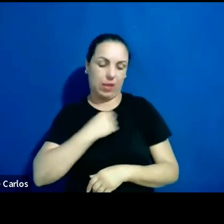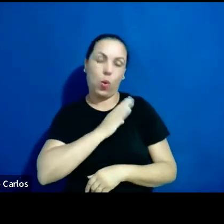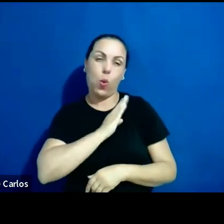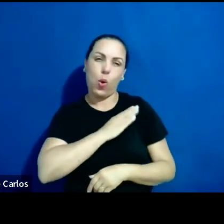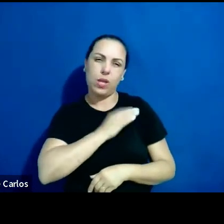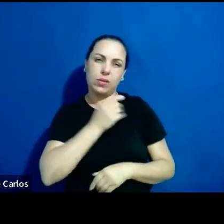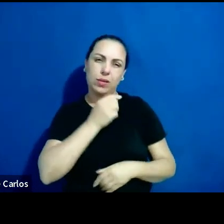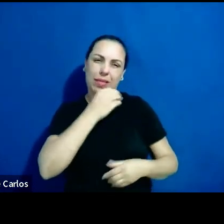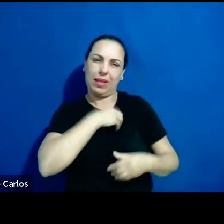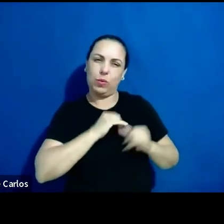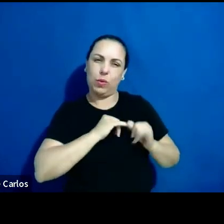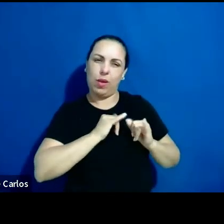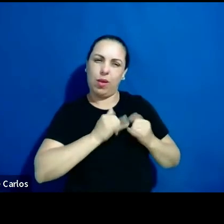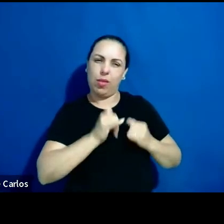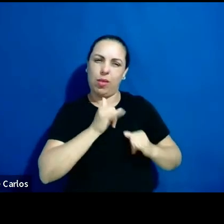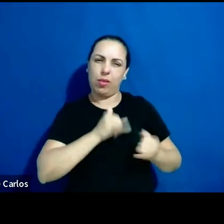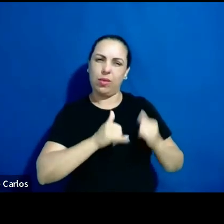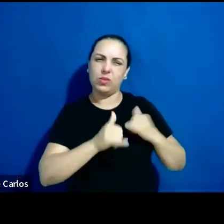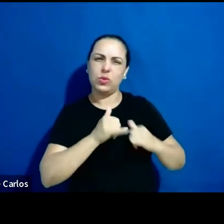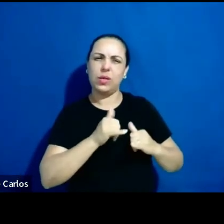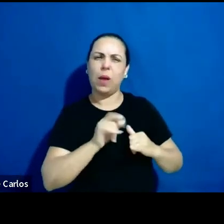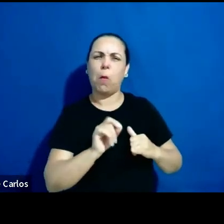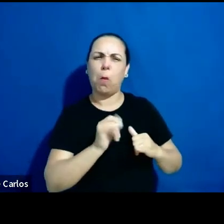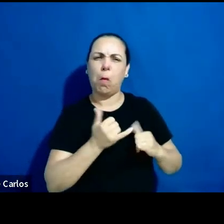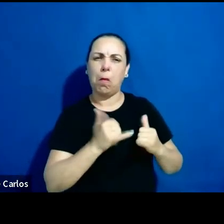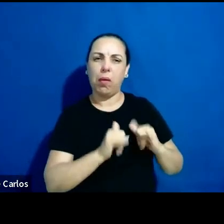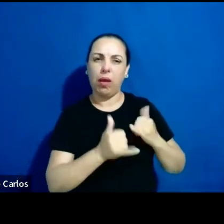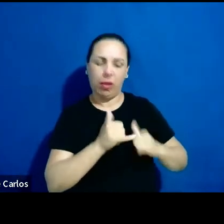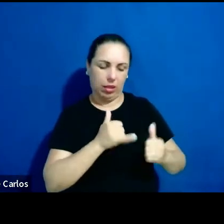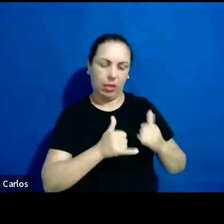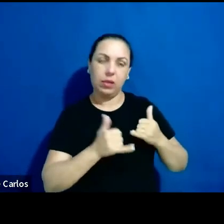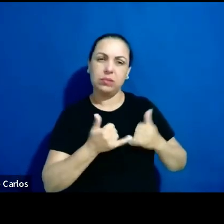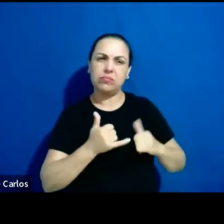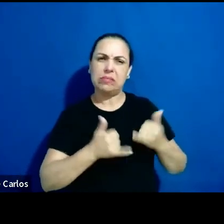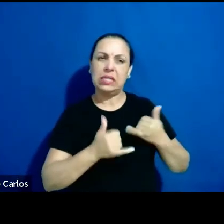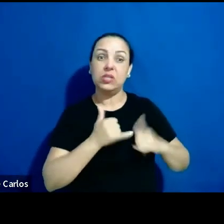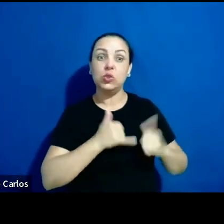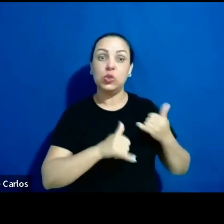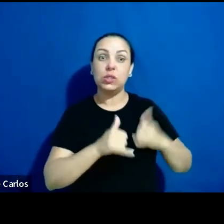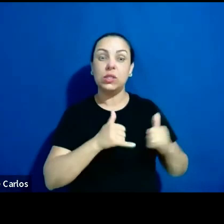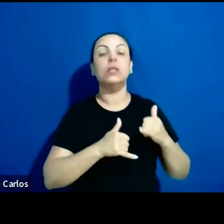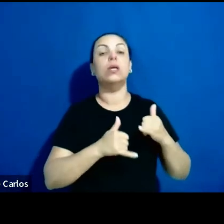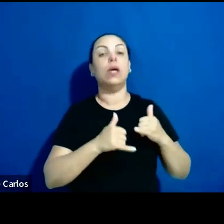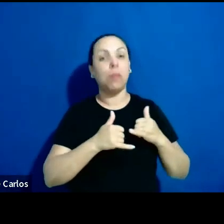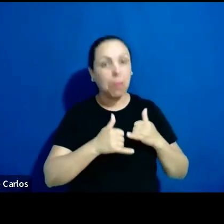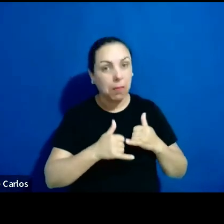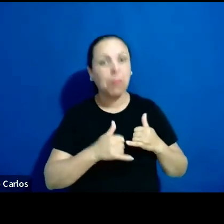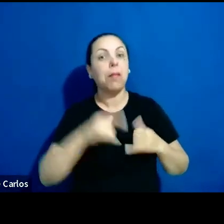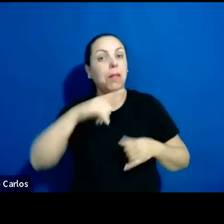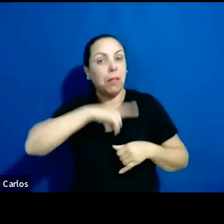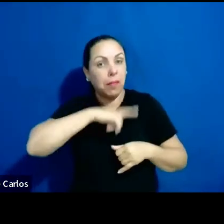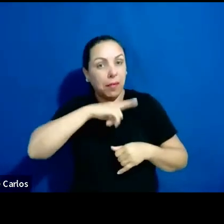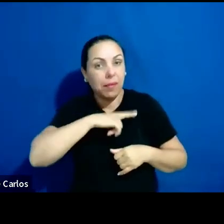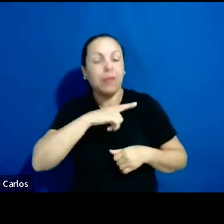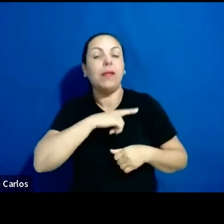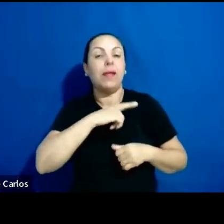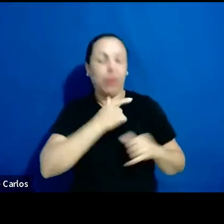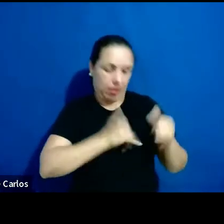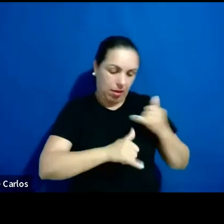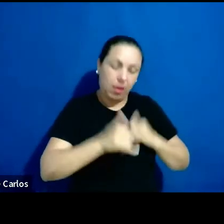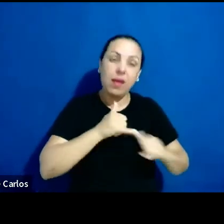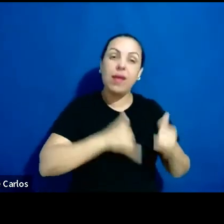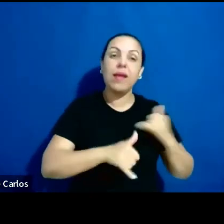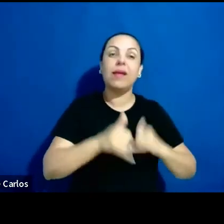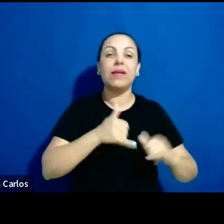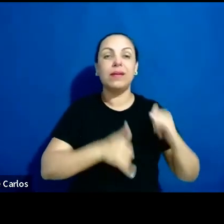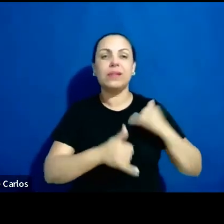Pois é. É um campo emergente que desvenda as mais importantes descobertas da atualidade